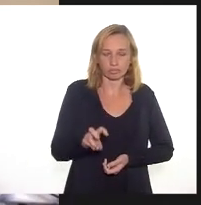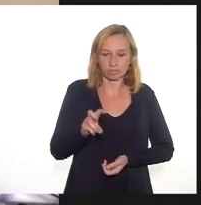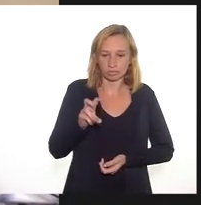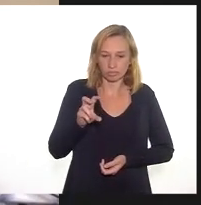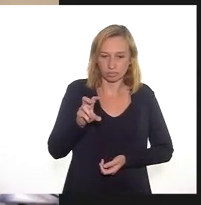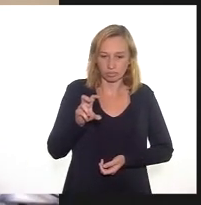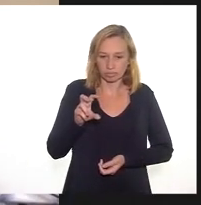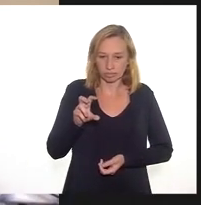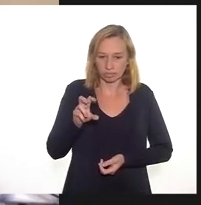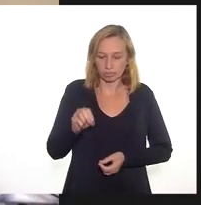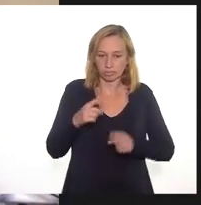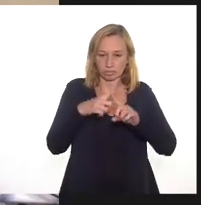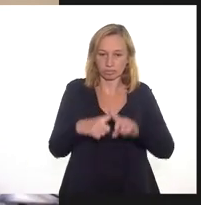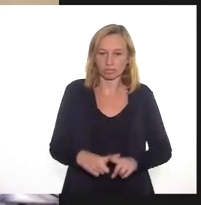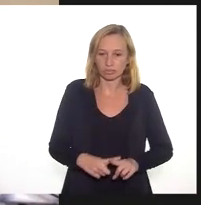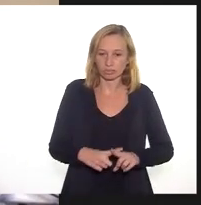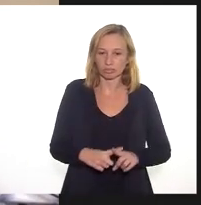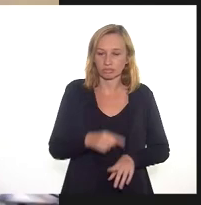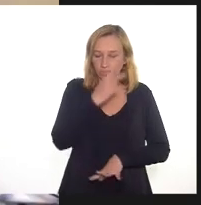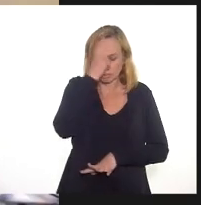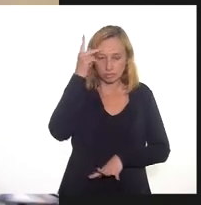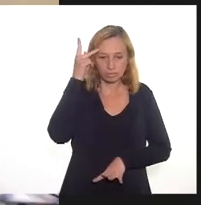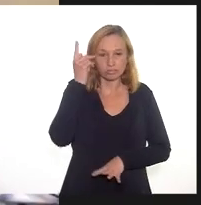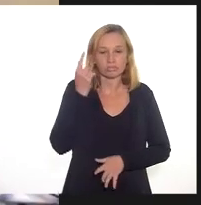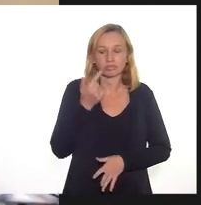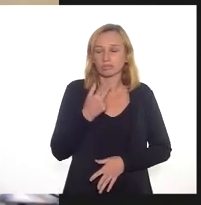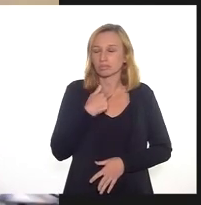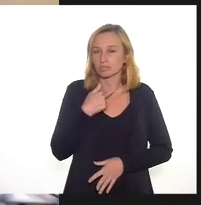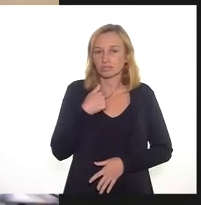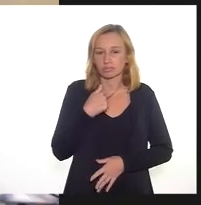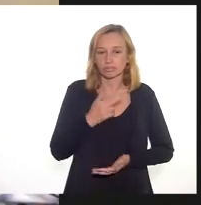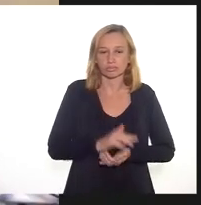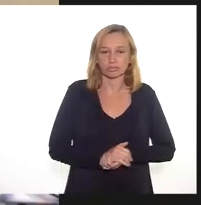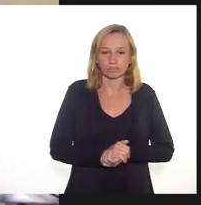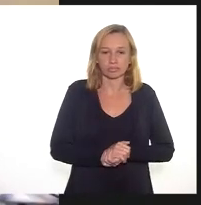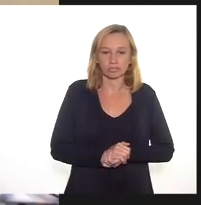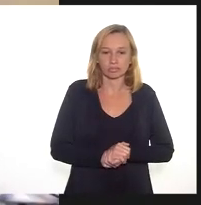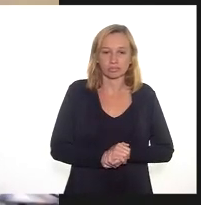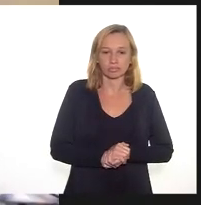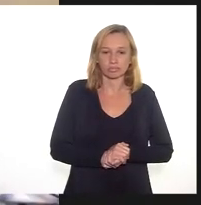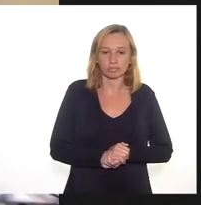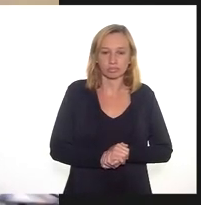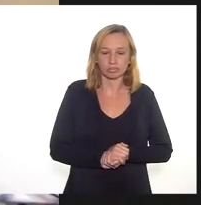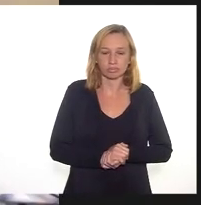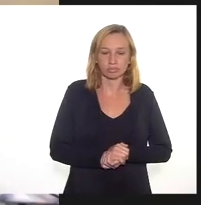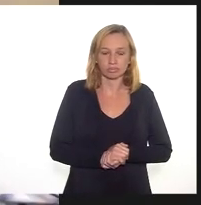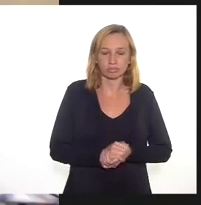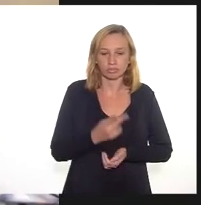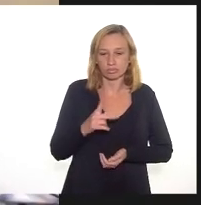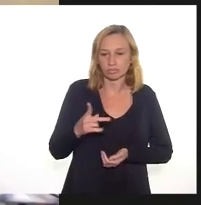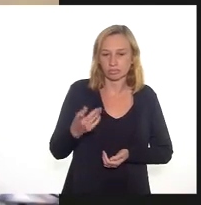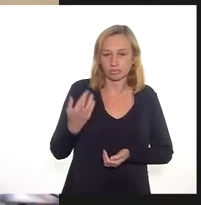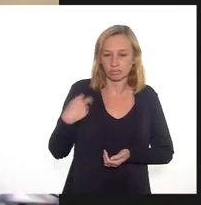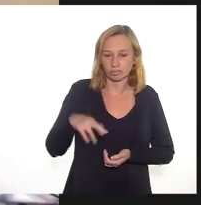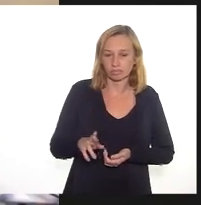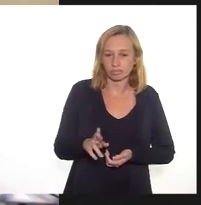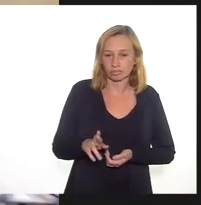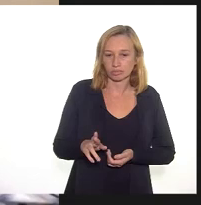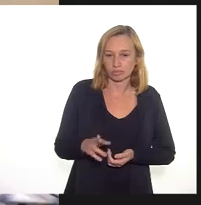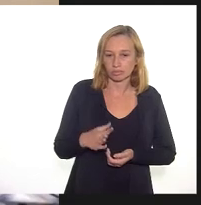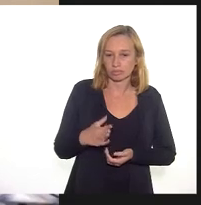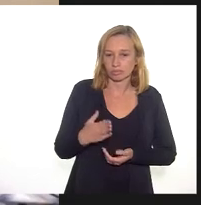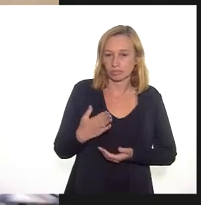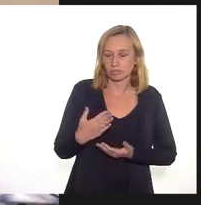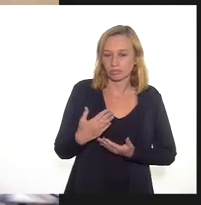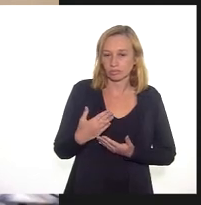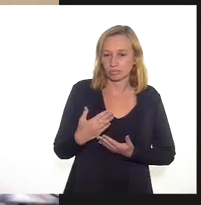1.355 vezes que pessoas não puderam, por seu credo, a sua religião,